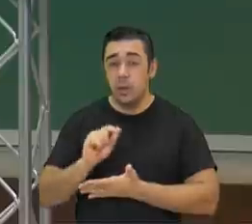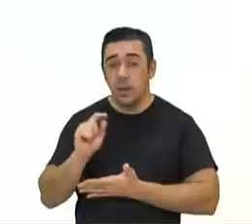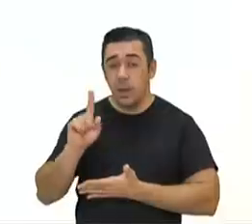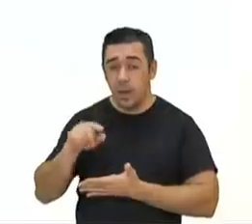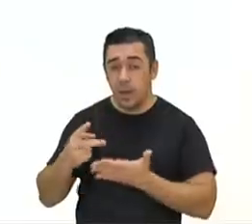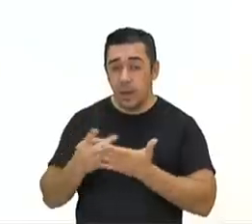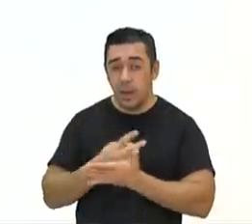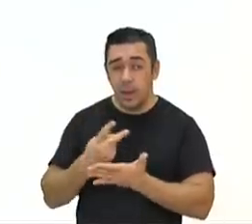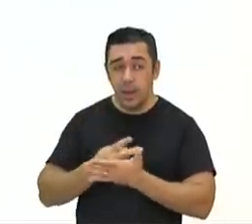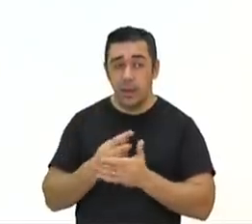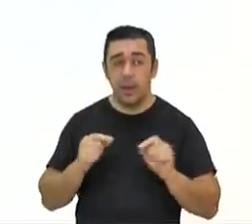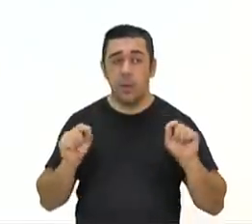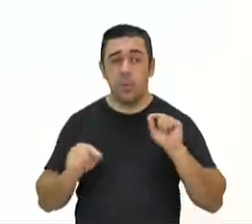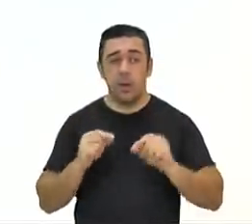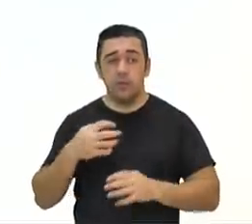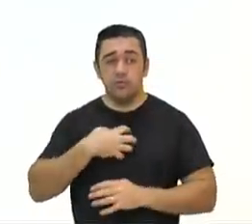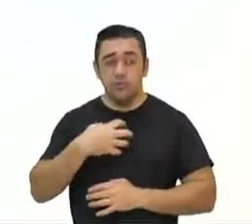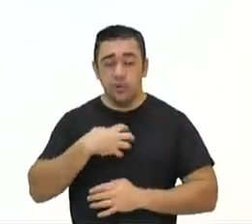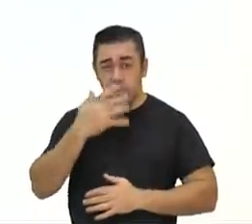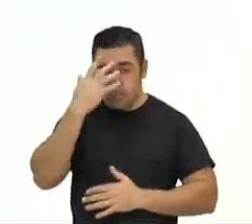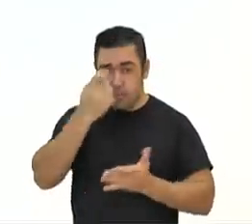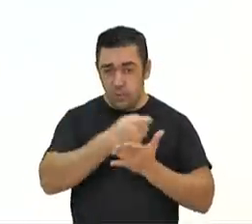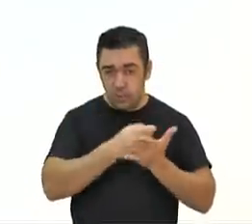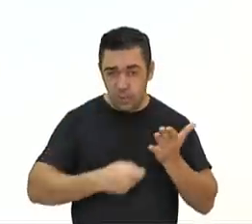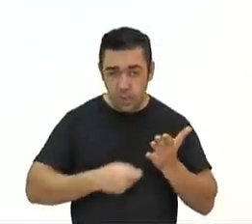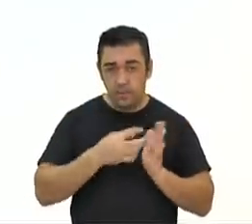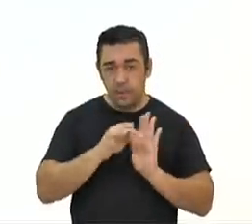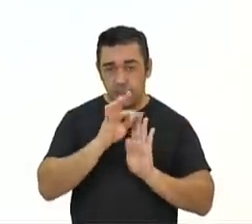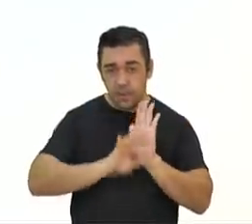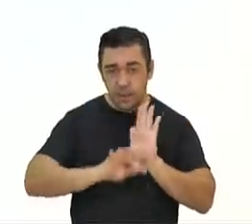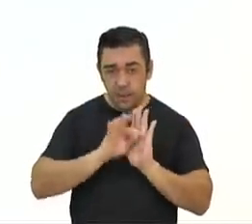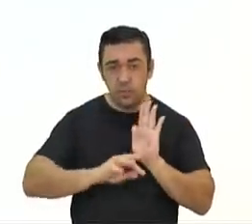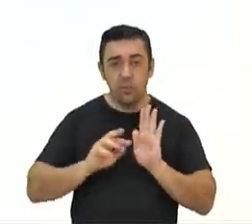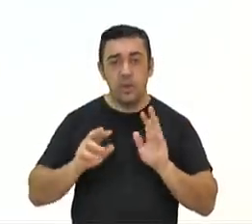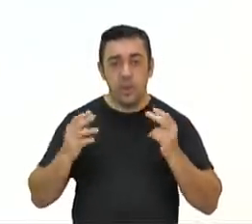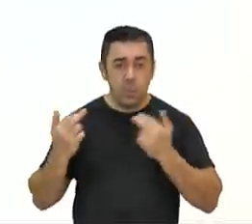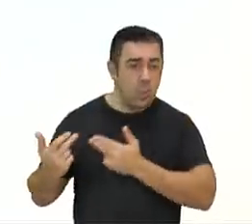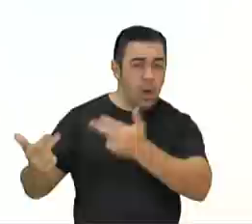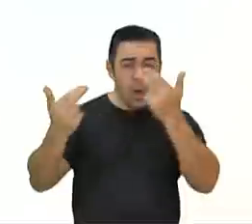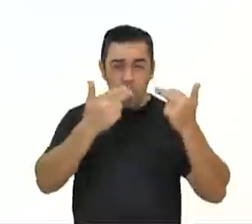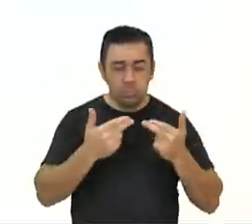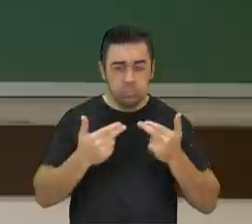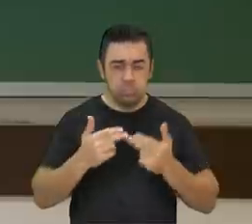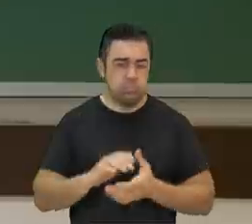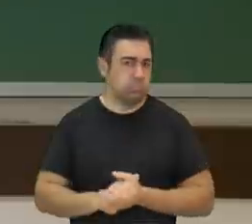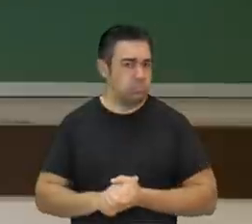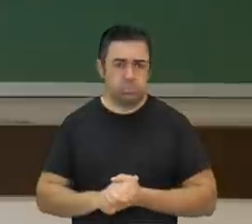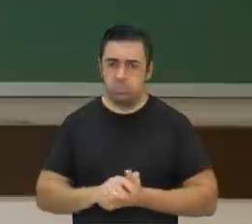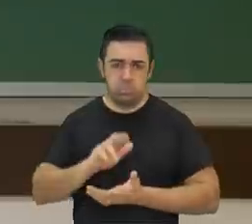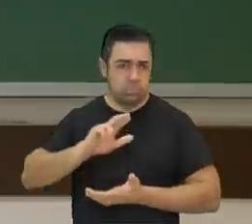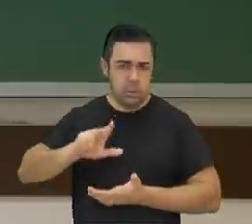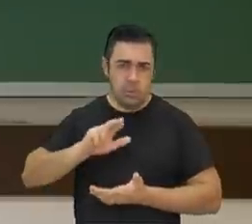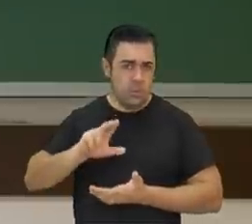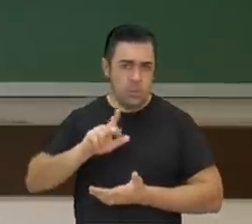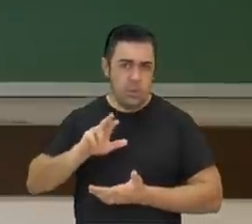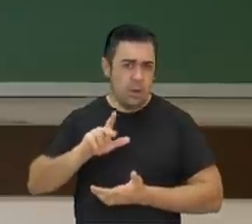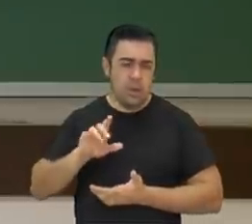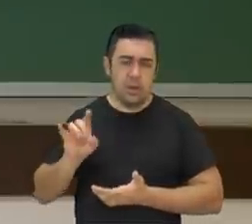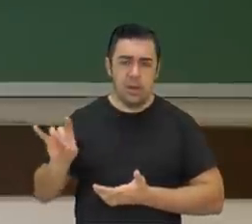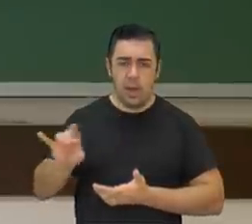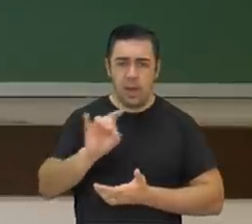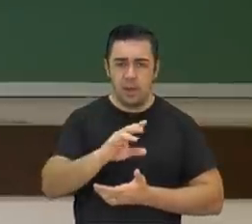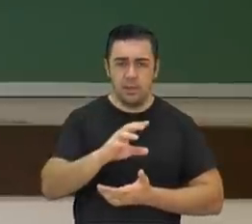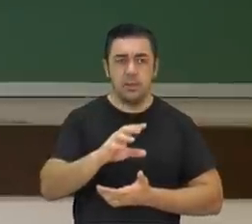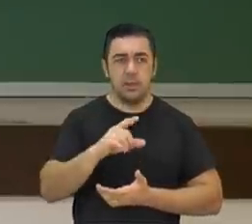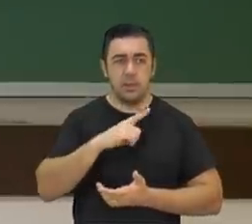a incorreta estava: a forma como o escritor escreve seus textos literários é igual para todos. Então, a gente observa que não. Né? Então,